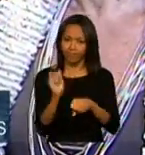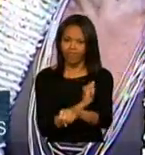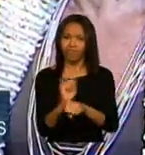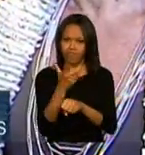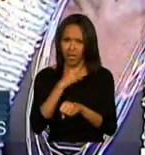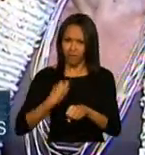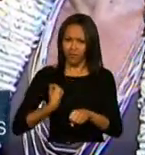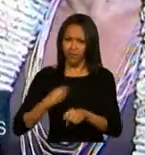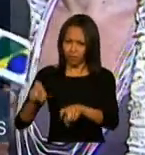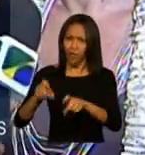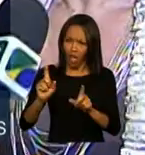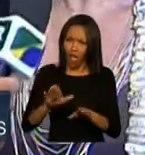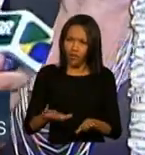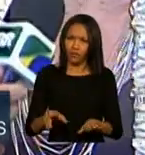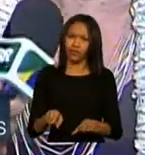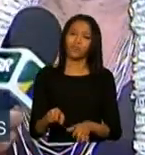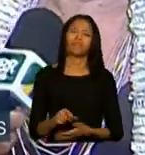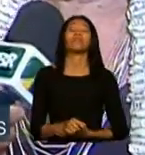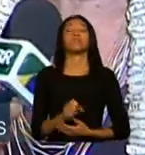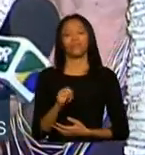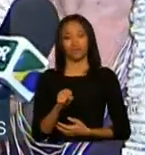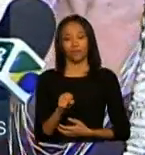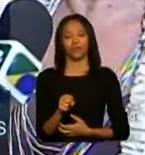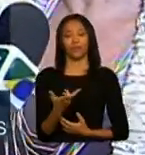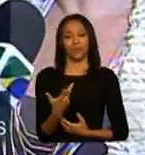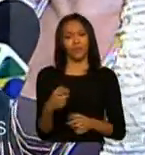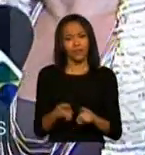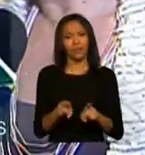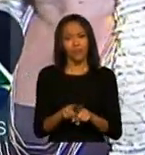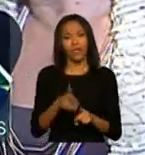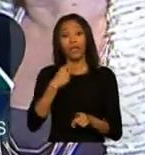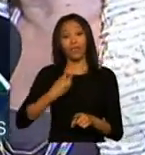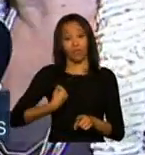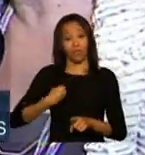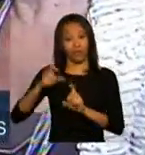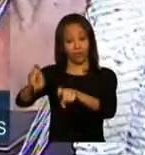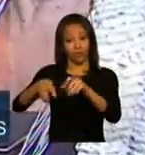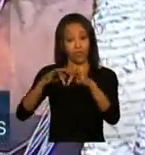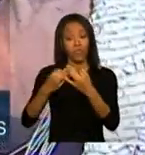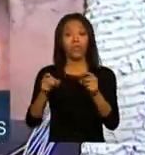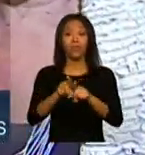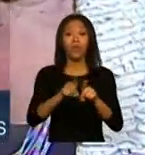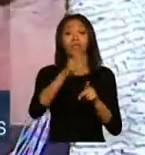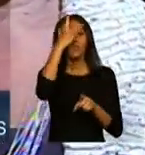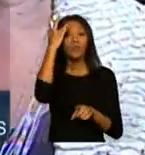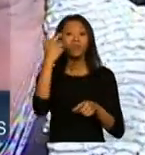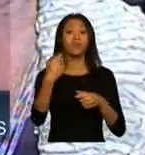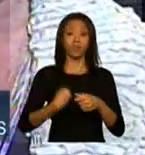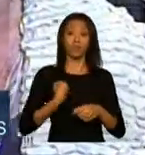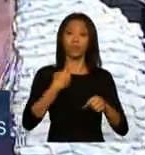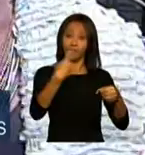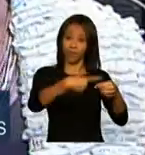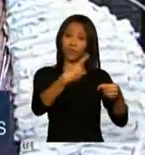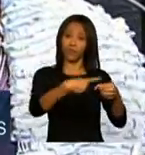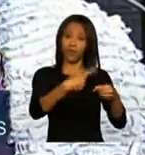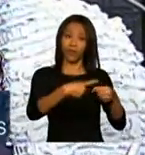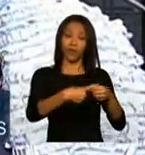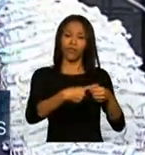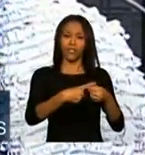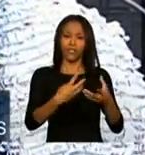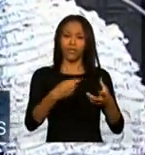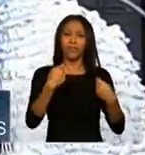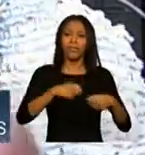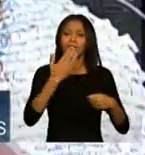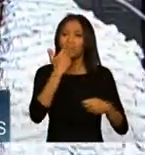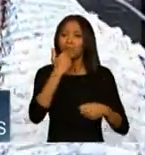agricultores, inclusive, é isso mesmo? Aos agricultores e à população nas cidades que precisa de alimentos saudáveis. A gente está juntando